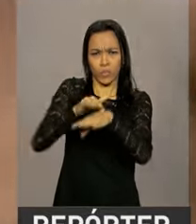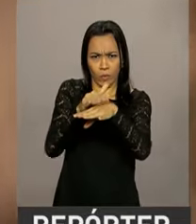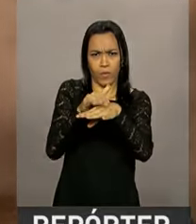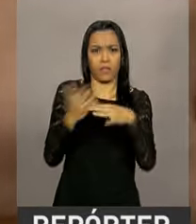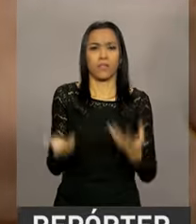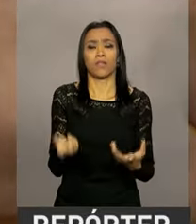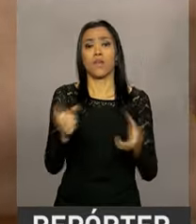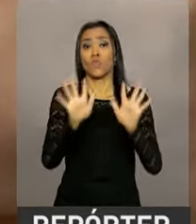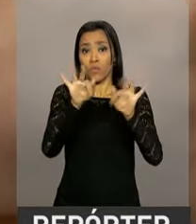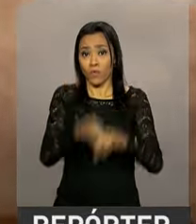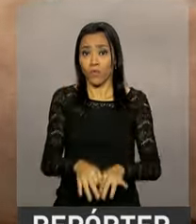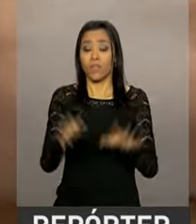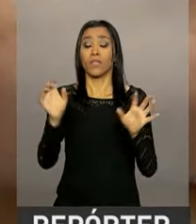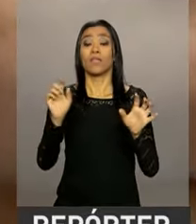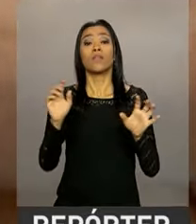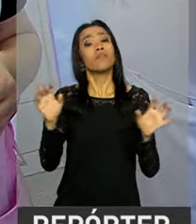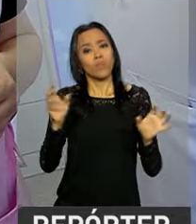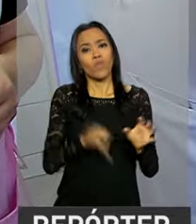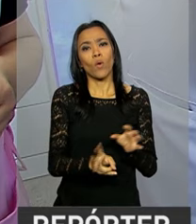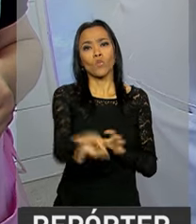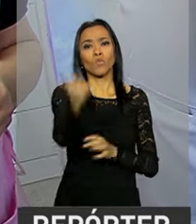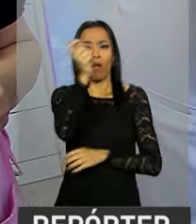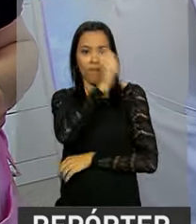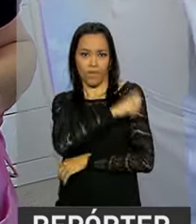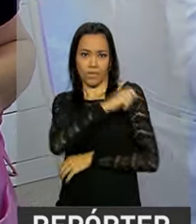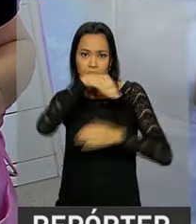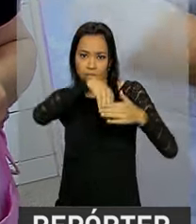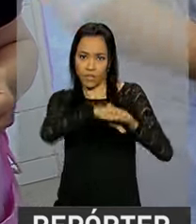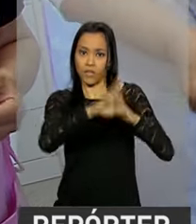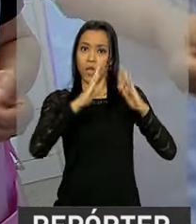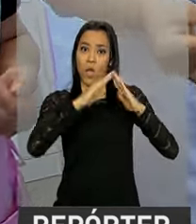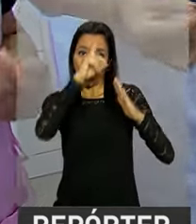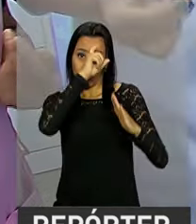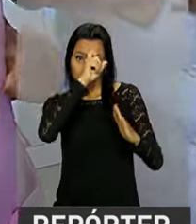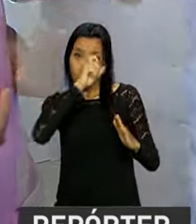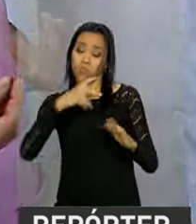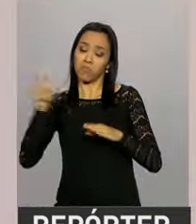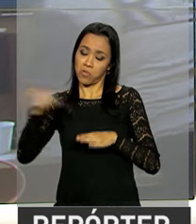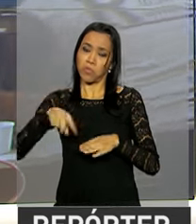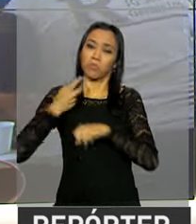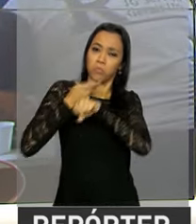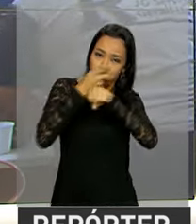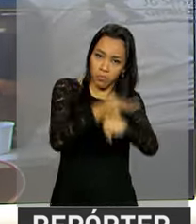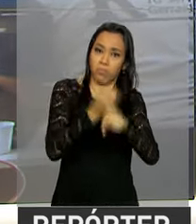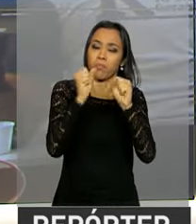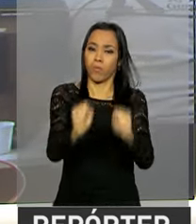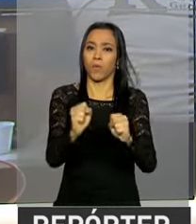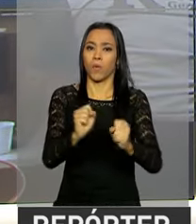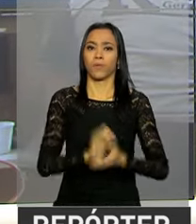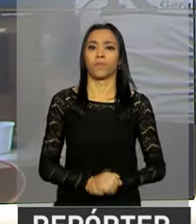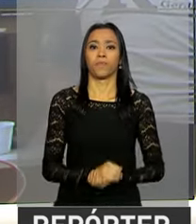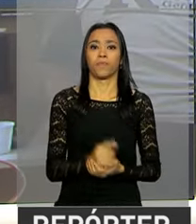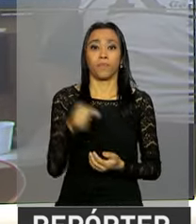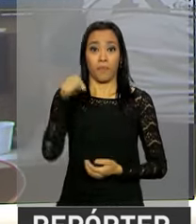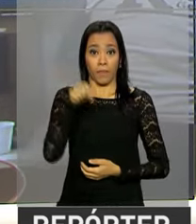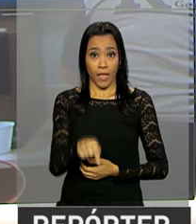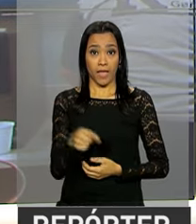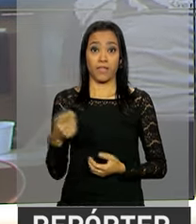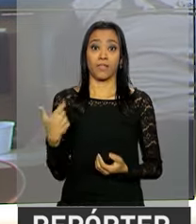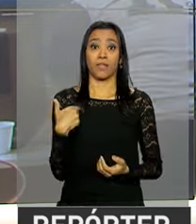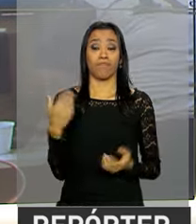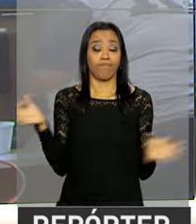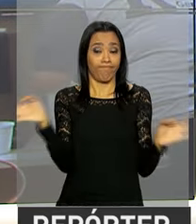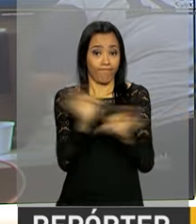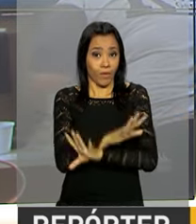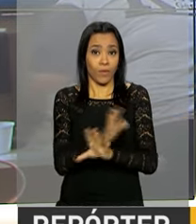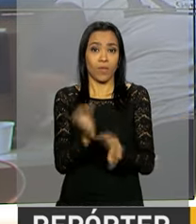campanha, estas vacinas estarão disponíveis na rede pública de saúde durante todo o ano. Esta edição do Repórter NBR